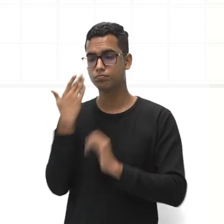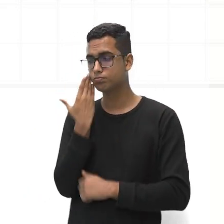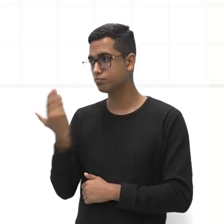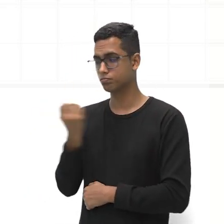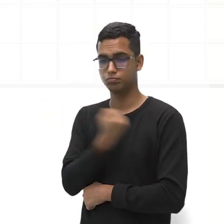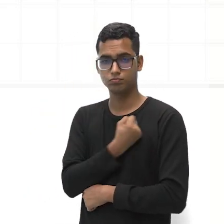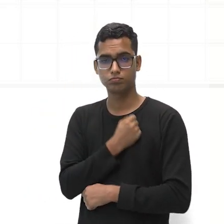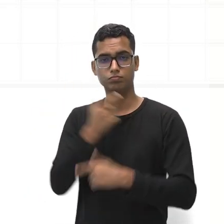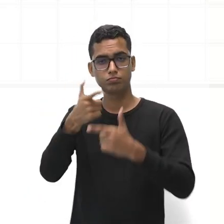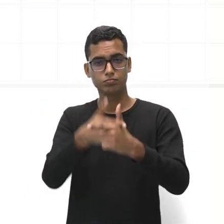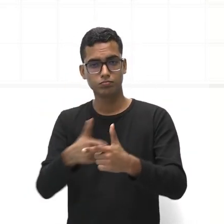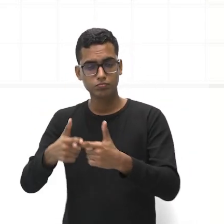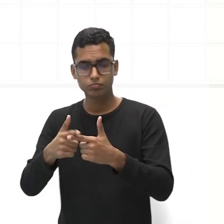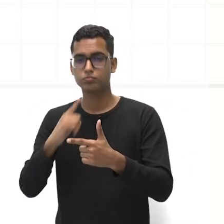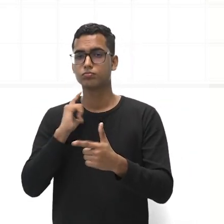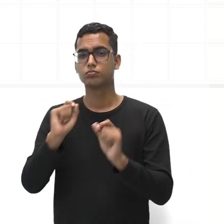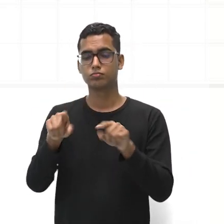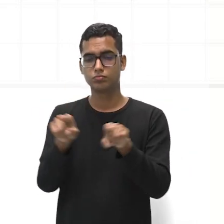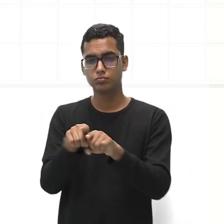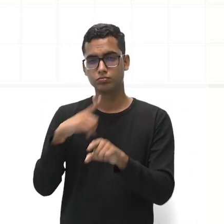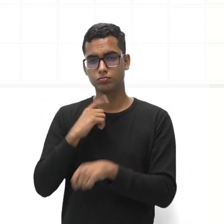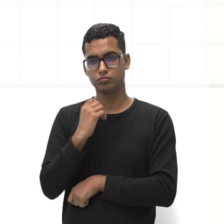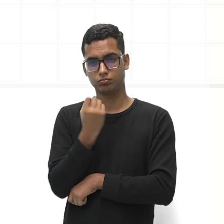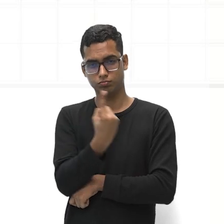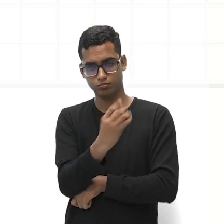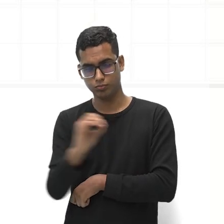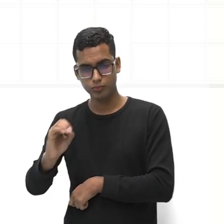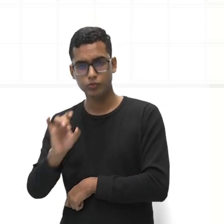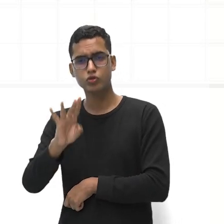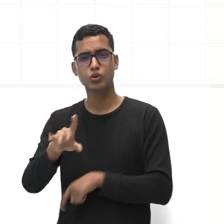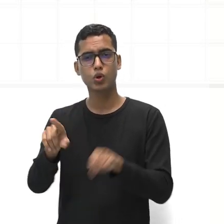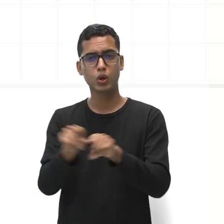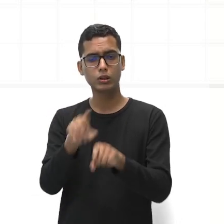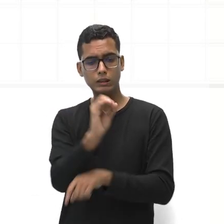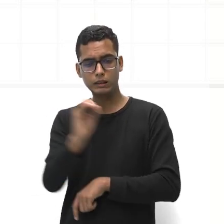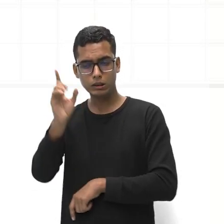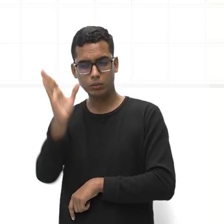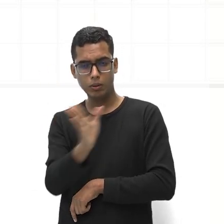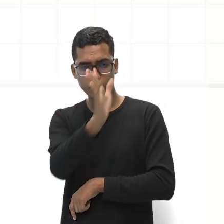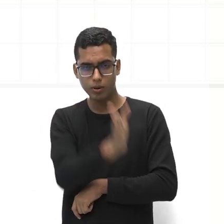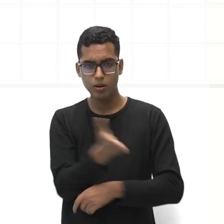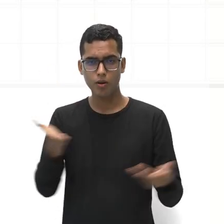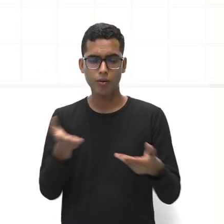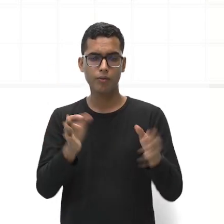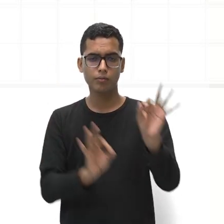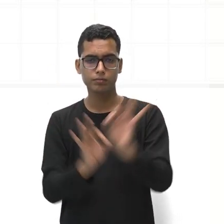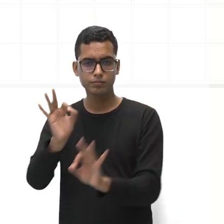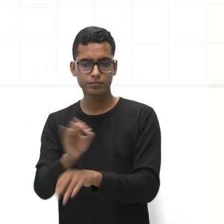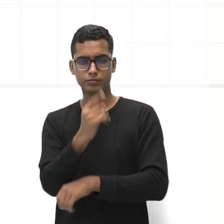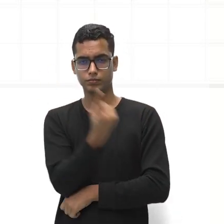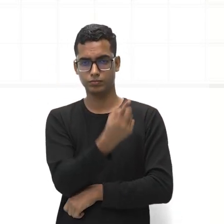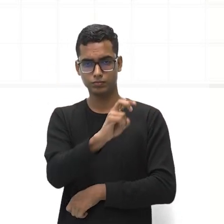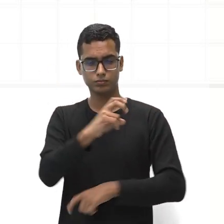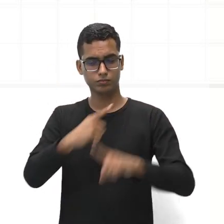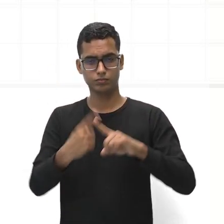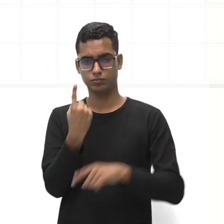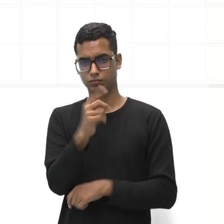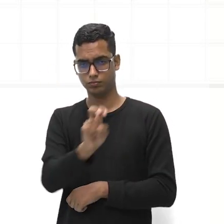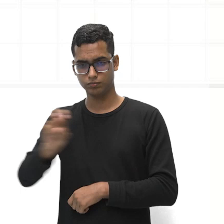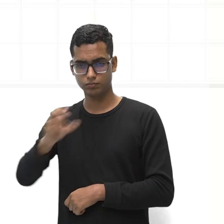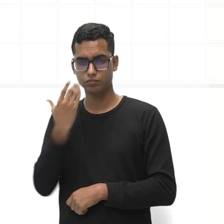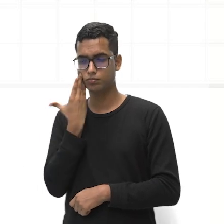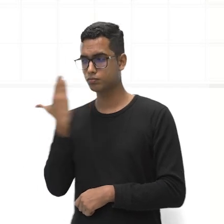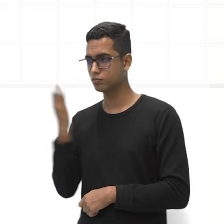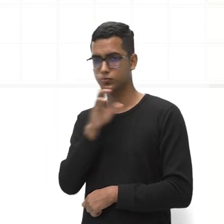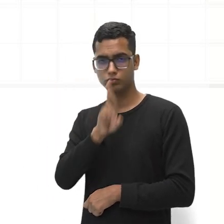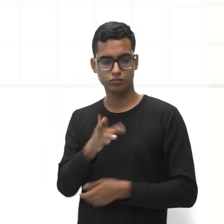100. Quando eu divido por 100, eu só faço simplificar os zeros. Então vai ser o quê? 15 vezes 55. Então nós